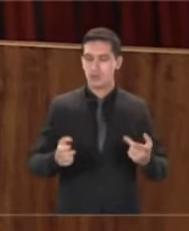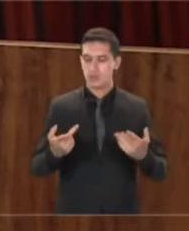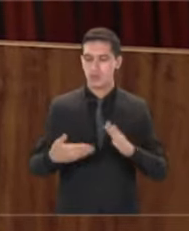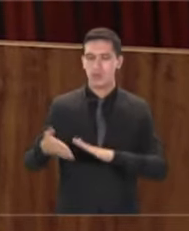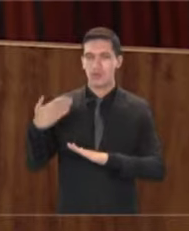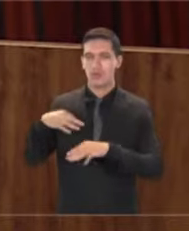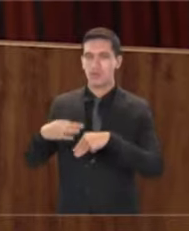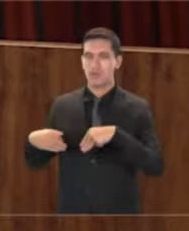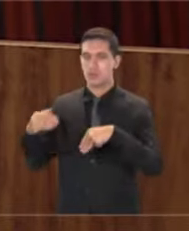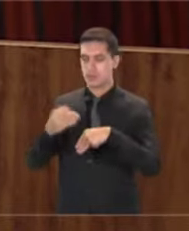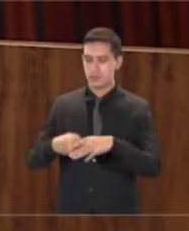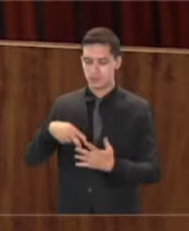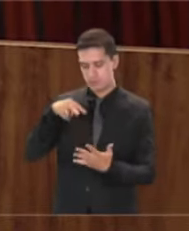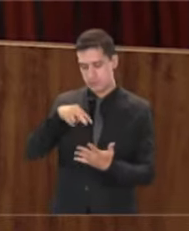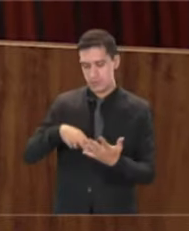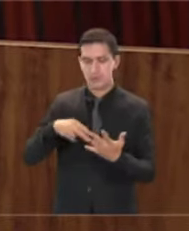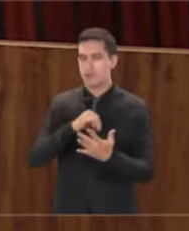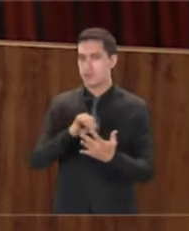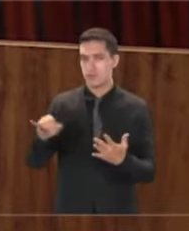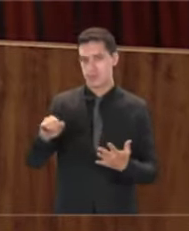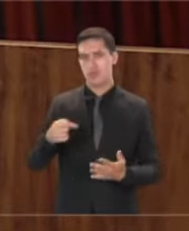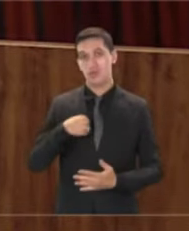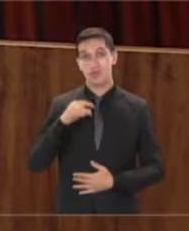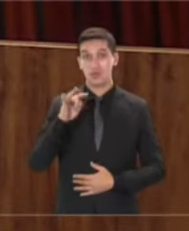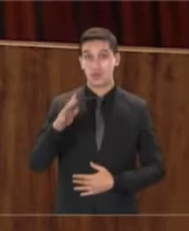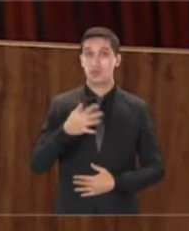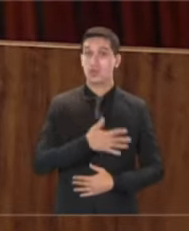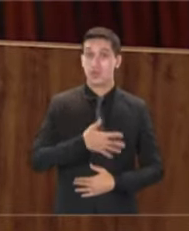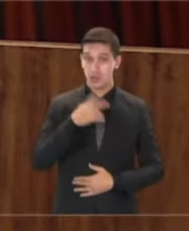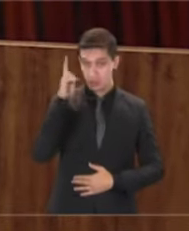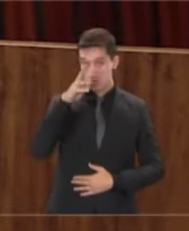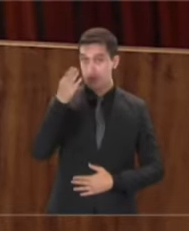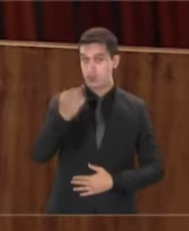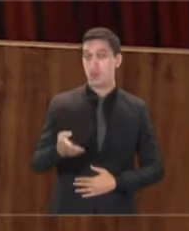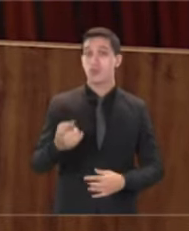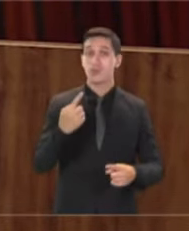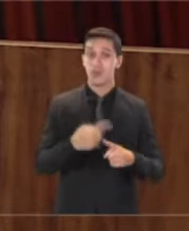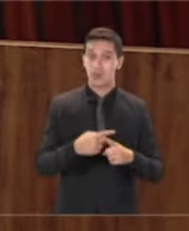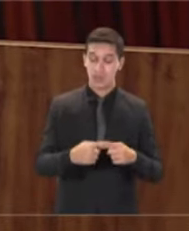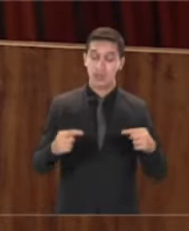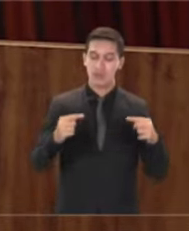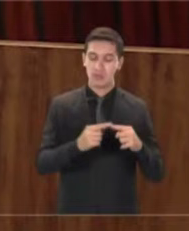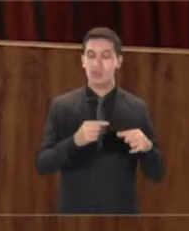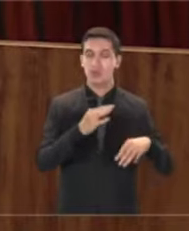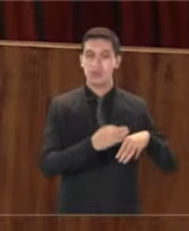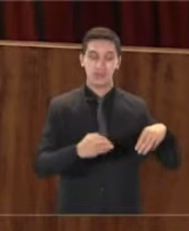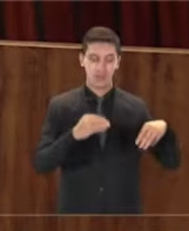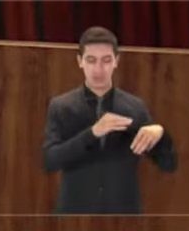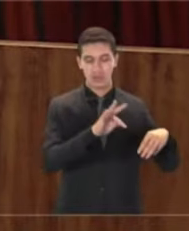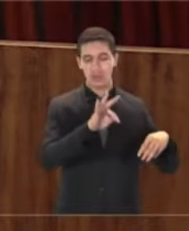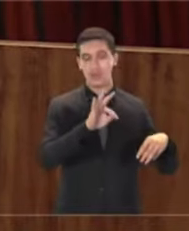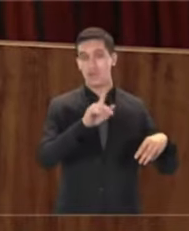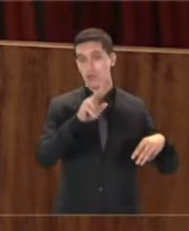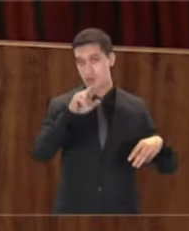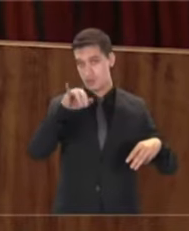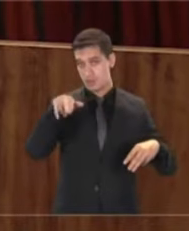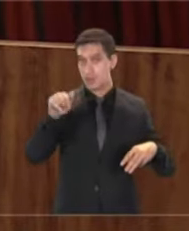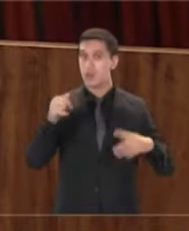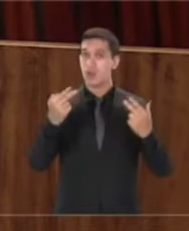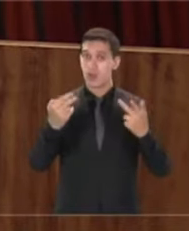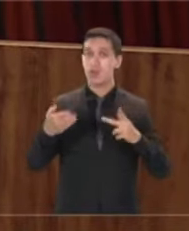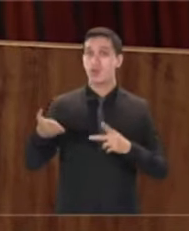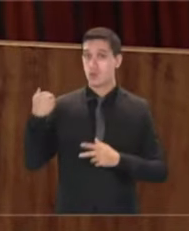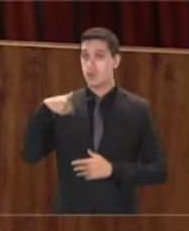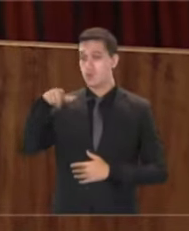Vistor, ministro Raul Araújo. Apenas queria enfatizar isto porque tem razão o ministro Floriano ao afirmar, como afirmou